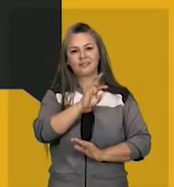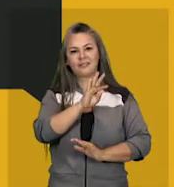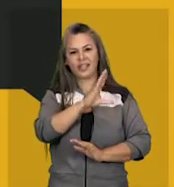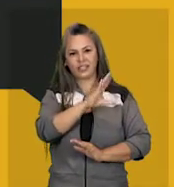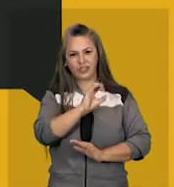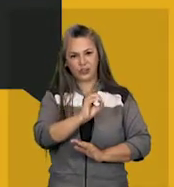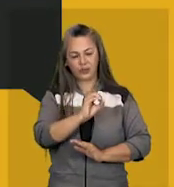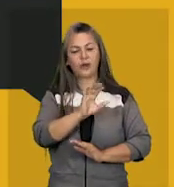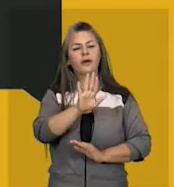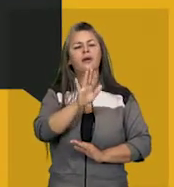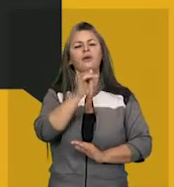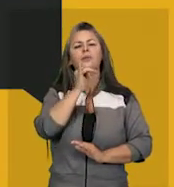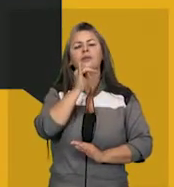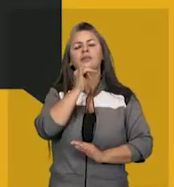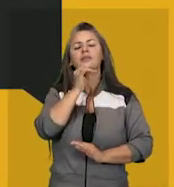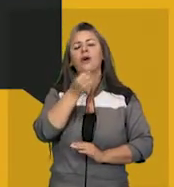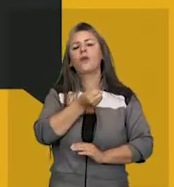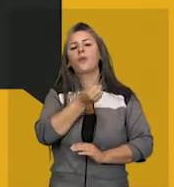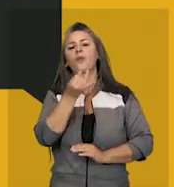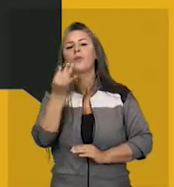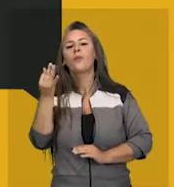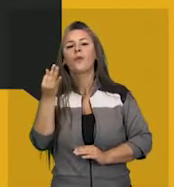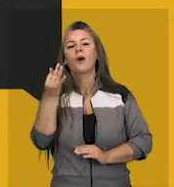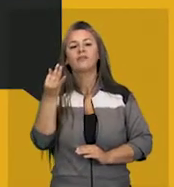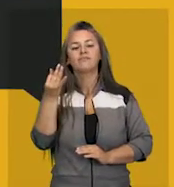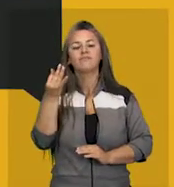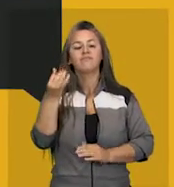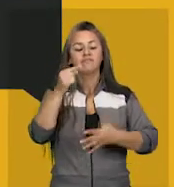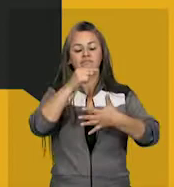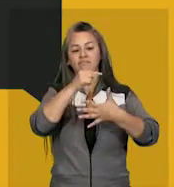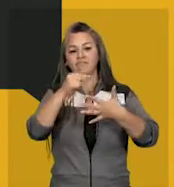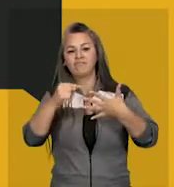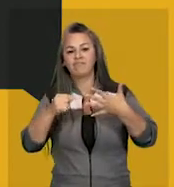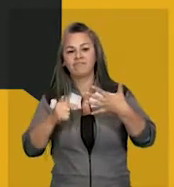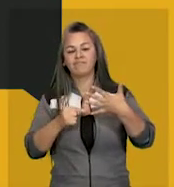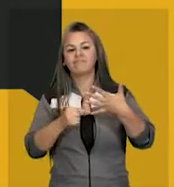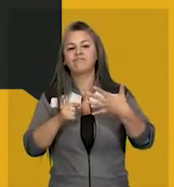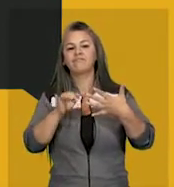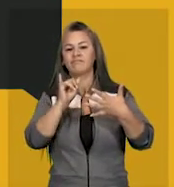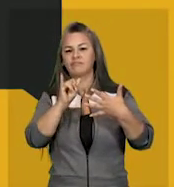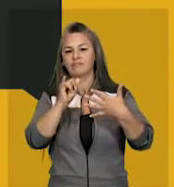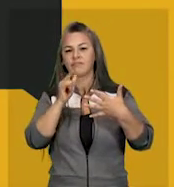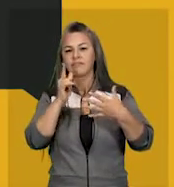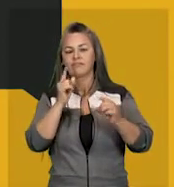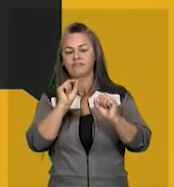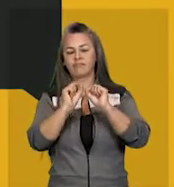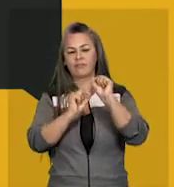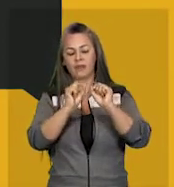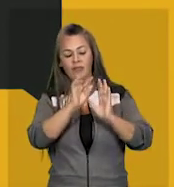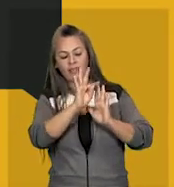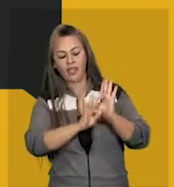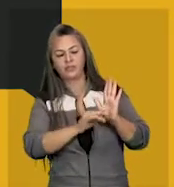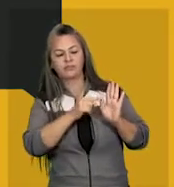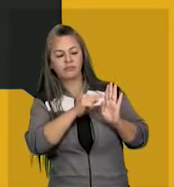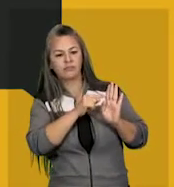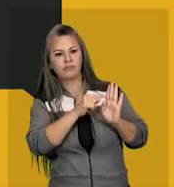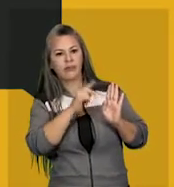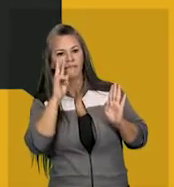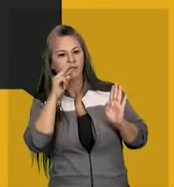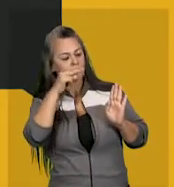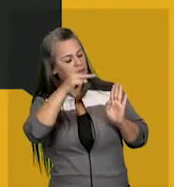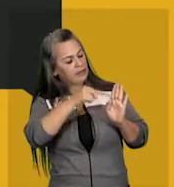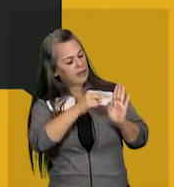E quais são as habilidades que vamos estudar a partir deste texto? Identificar no texto